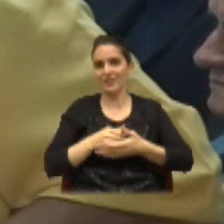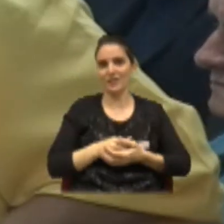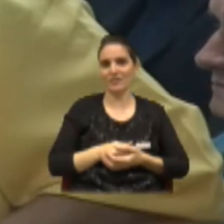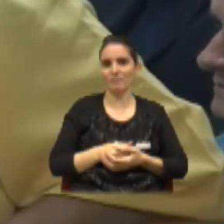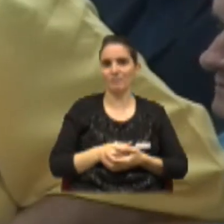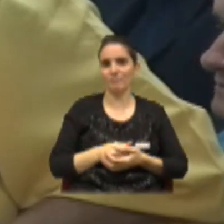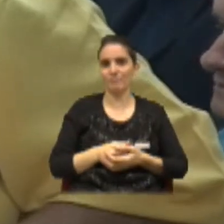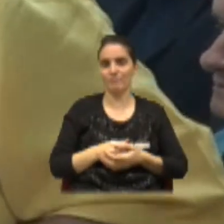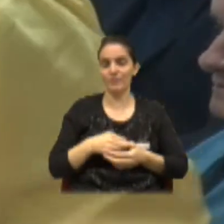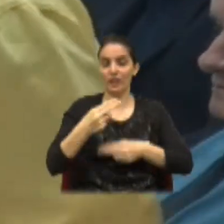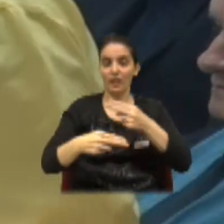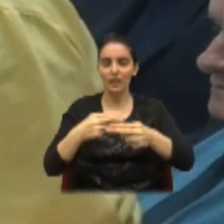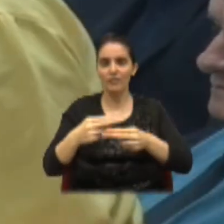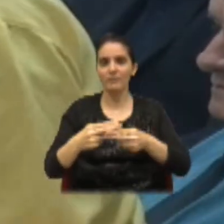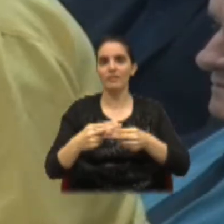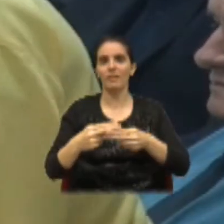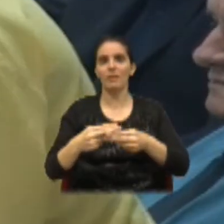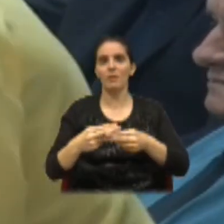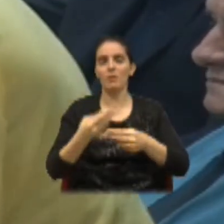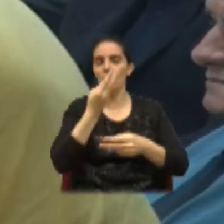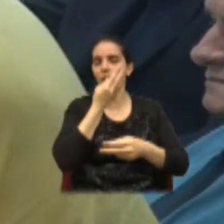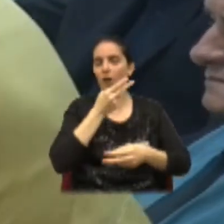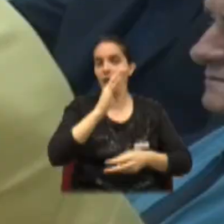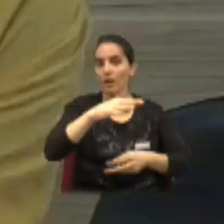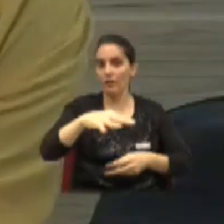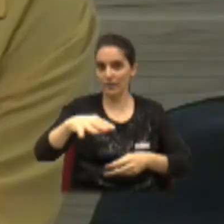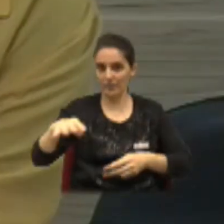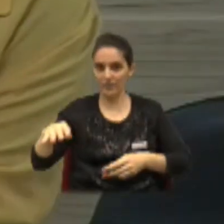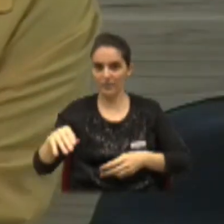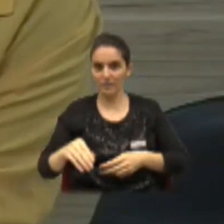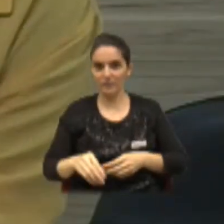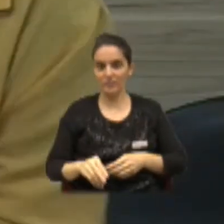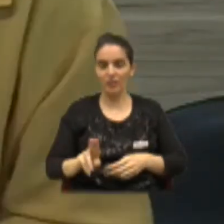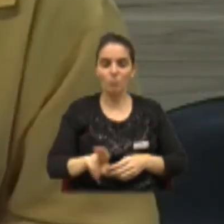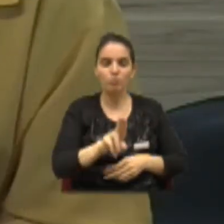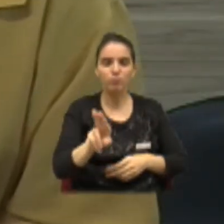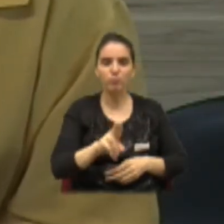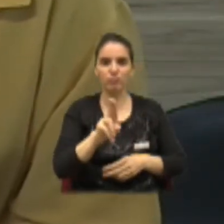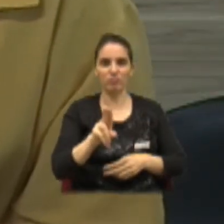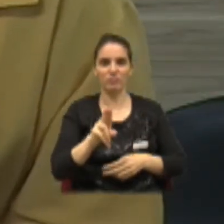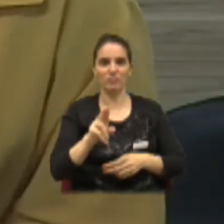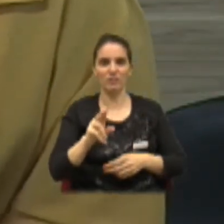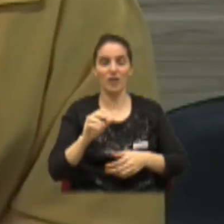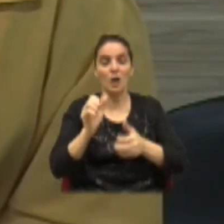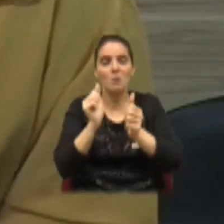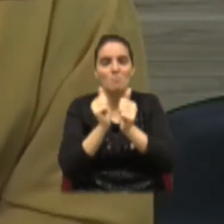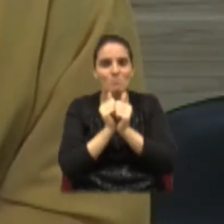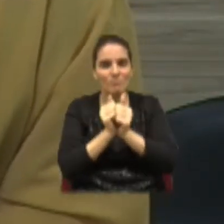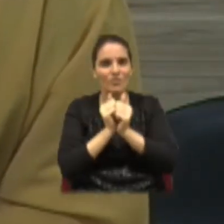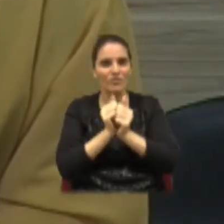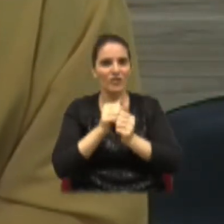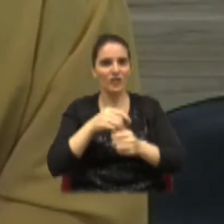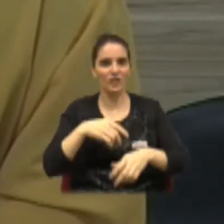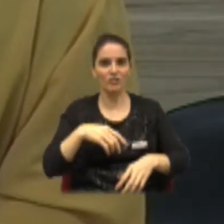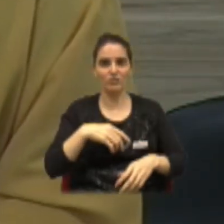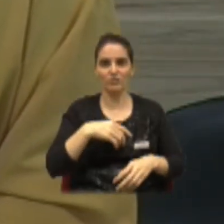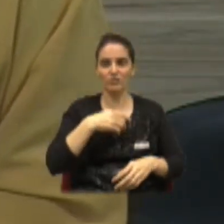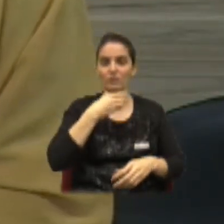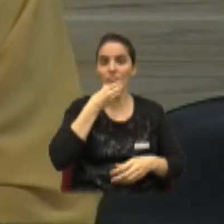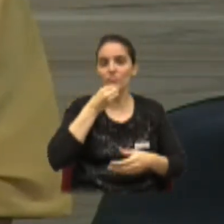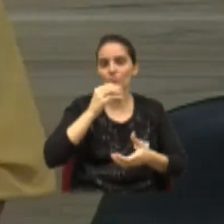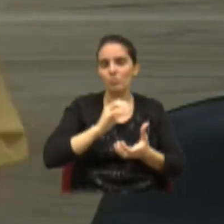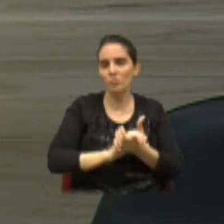fazer da criança um elo inquebrantável, mas do seu próprio relacionamento, e